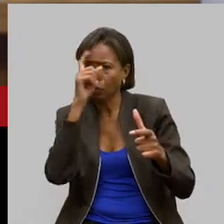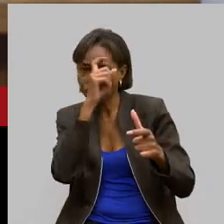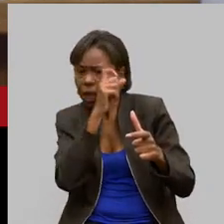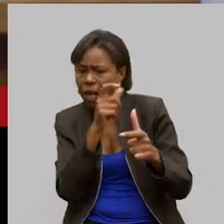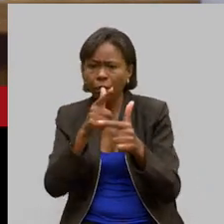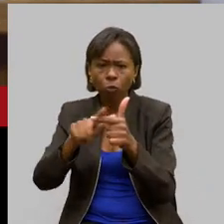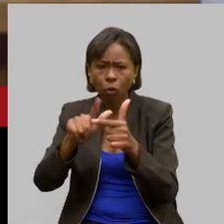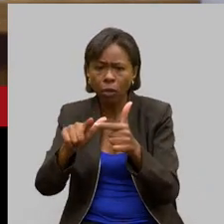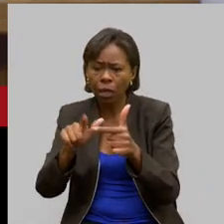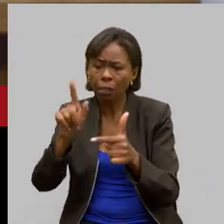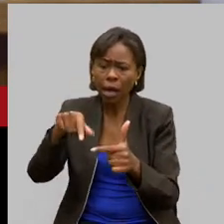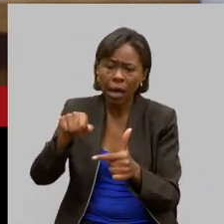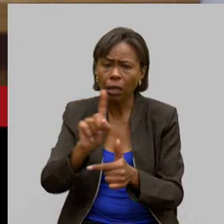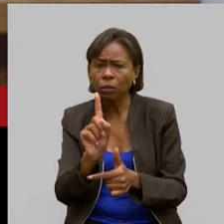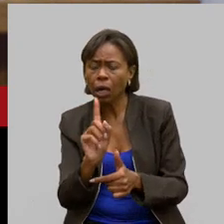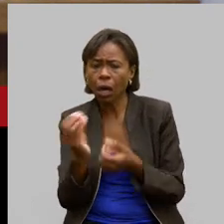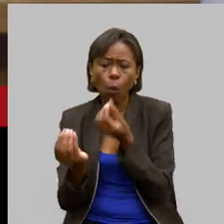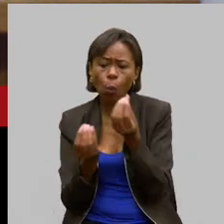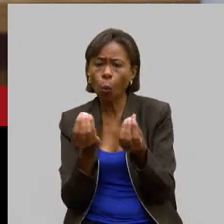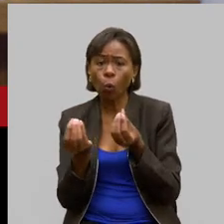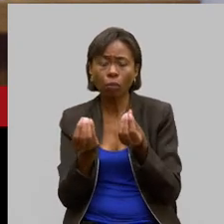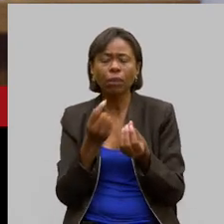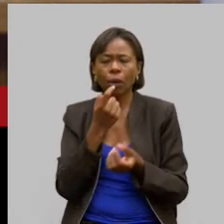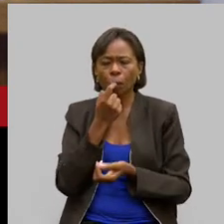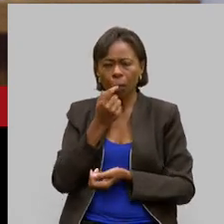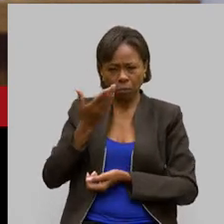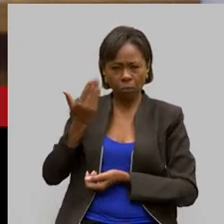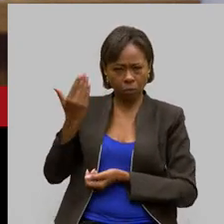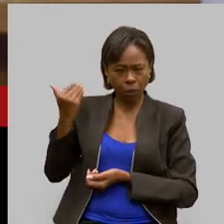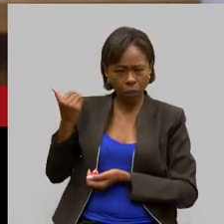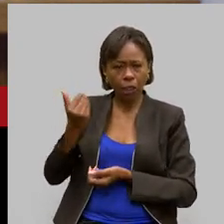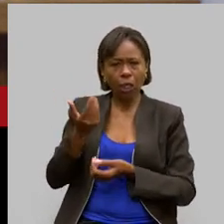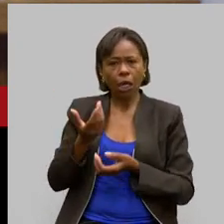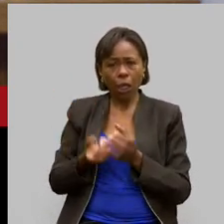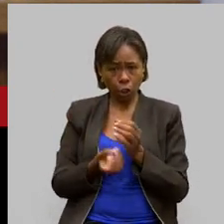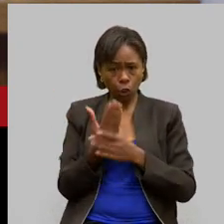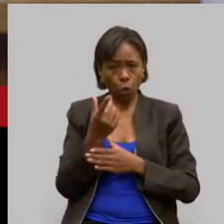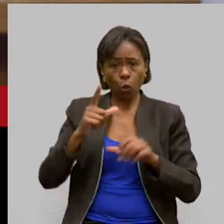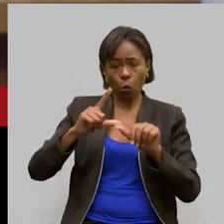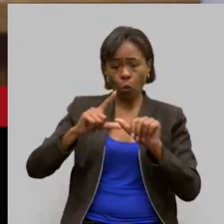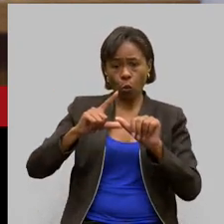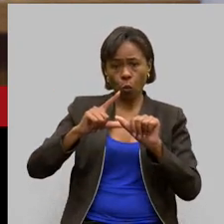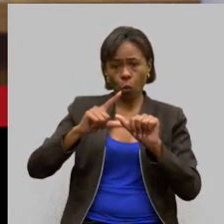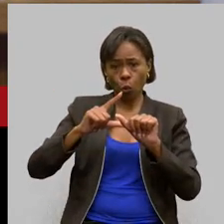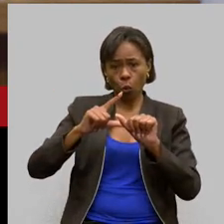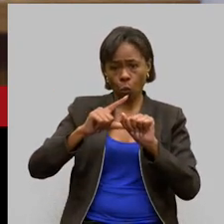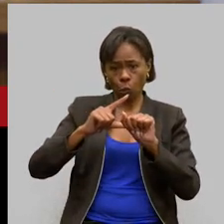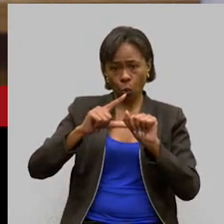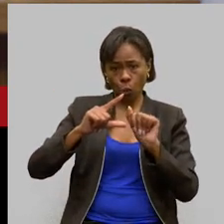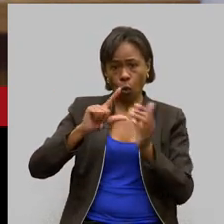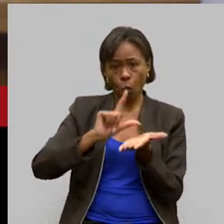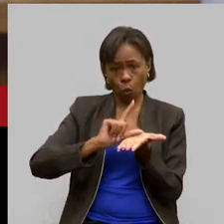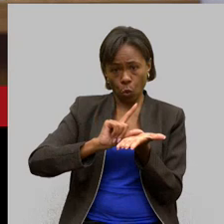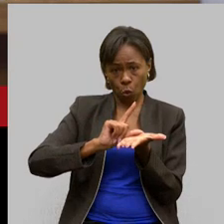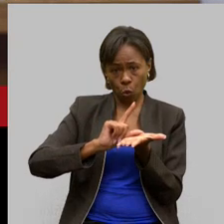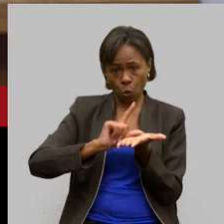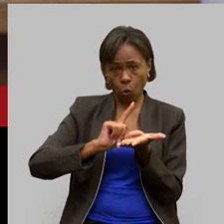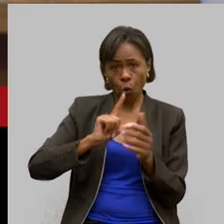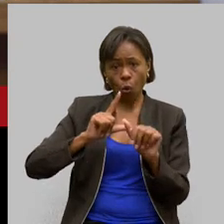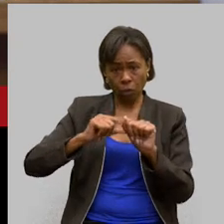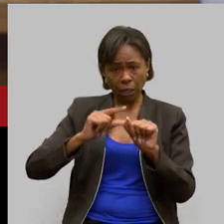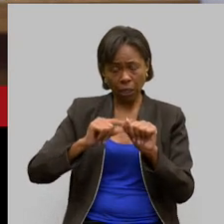se não é se não há a gente recentemente eh fizemos um artigo das mães que adquiriram a ciptea